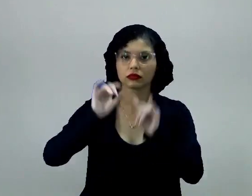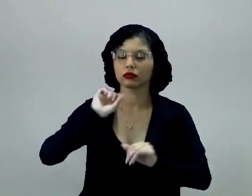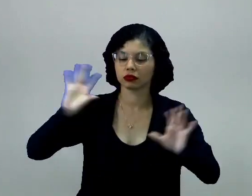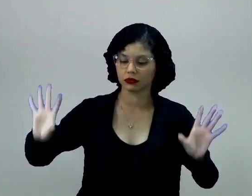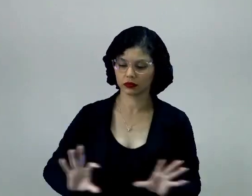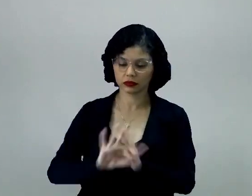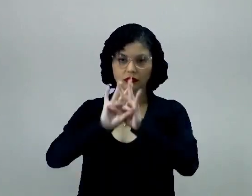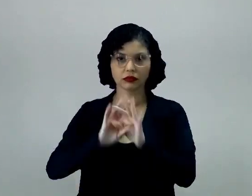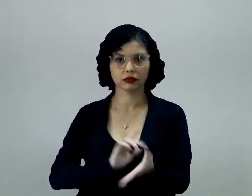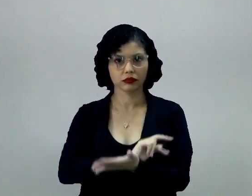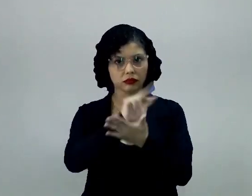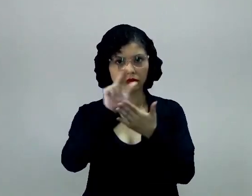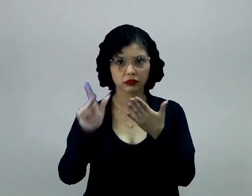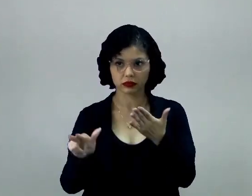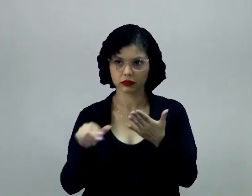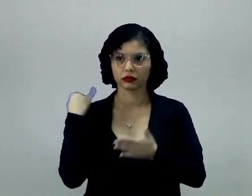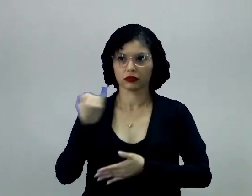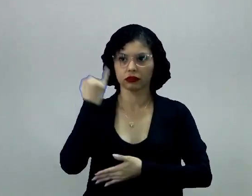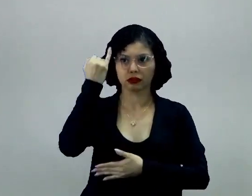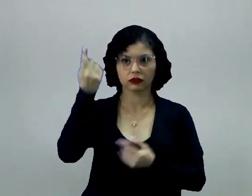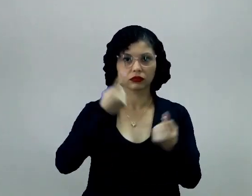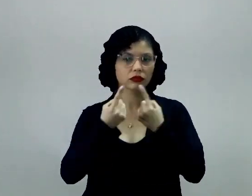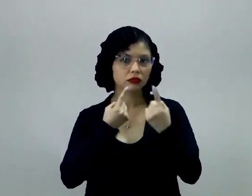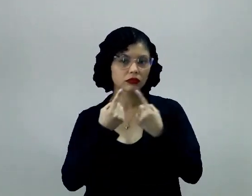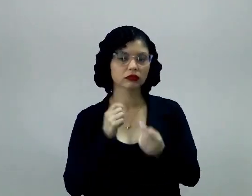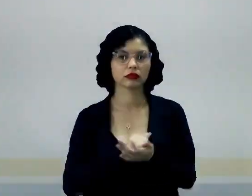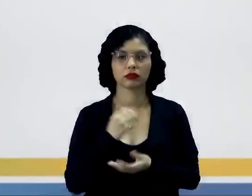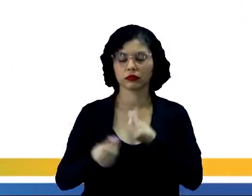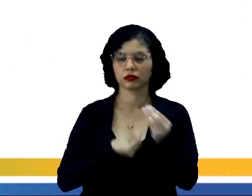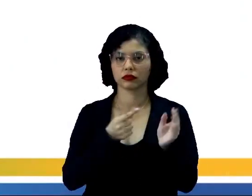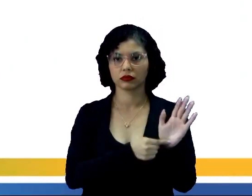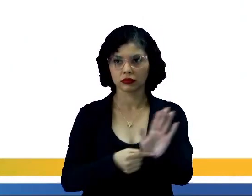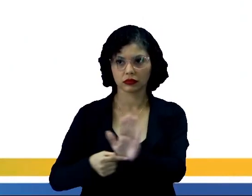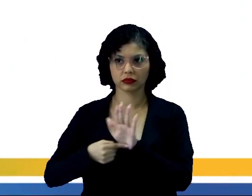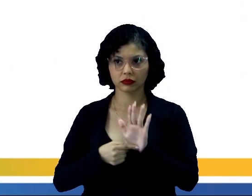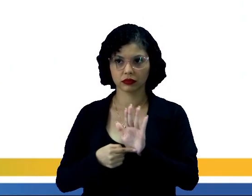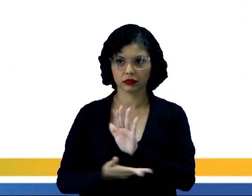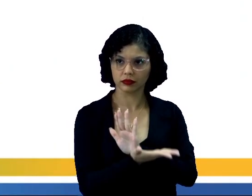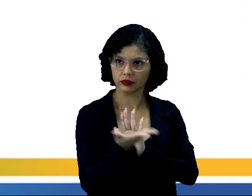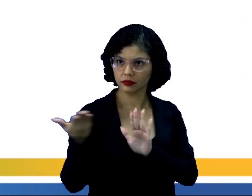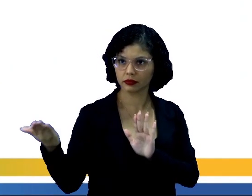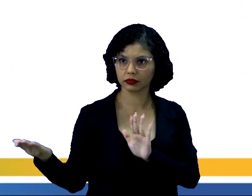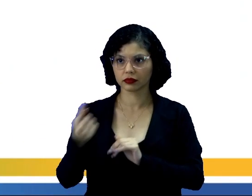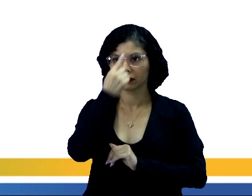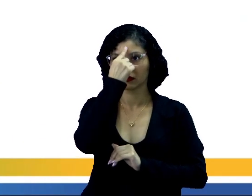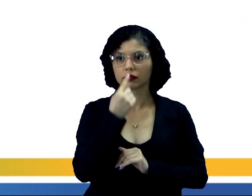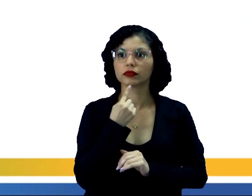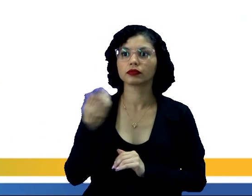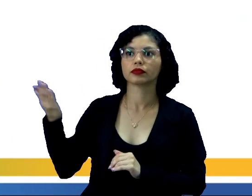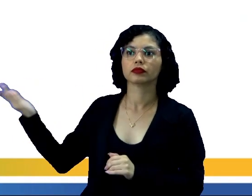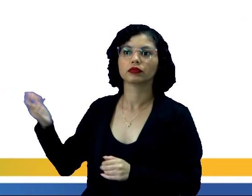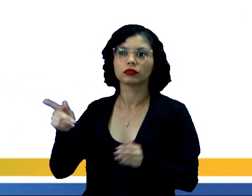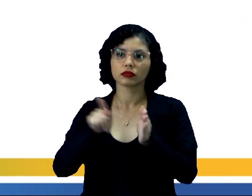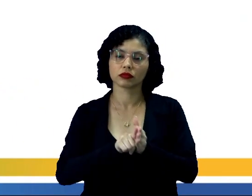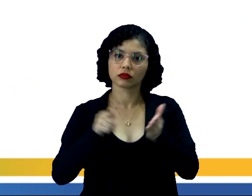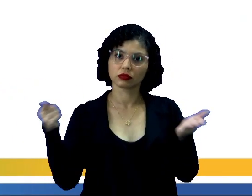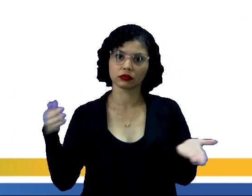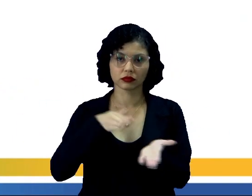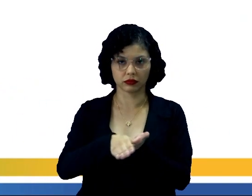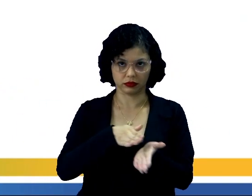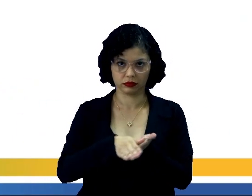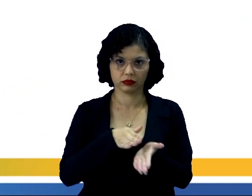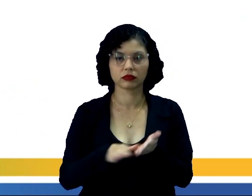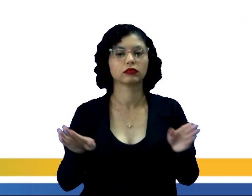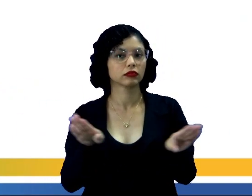são veiculadas em vários suportes, vários meios de comunicação, como foi mostrado para vocês. Olha a imagem, né, no jornal impresso,